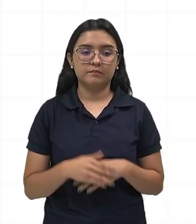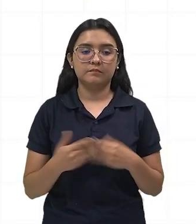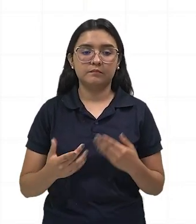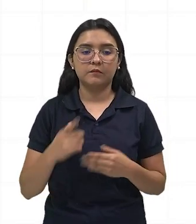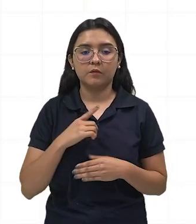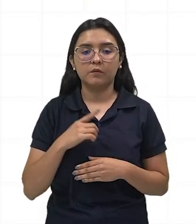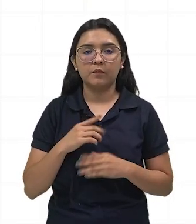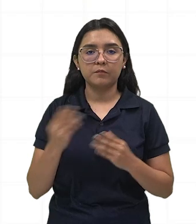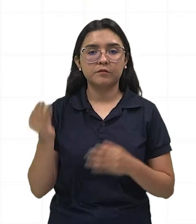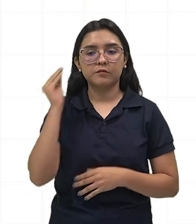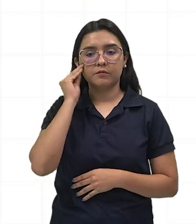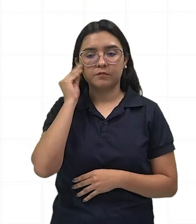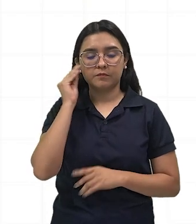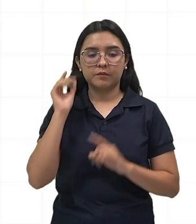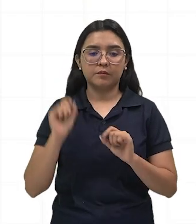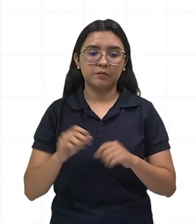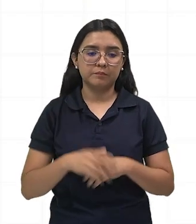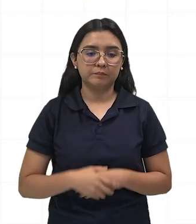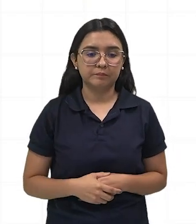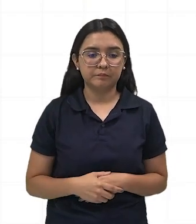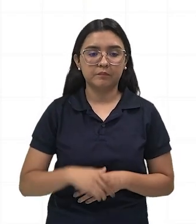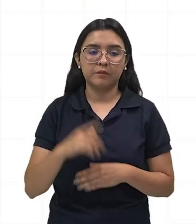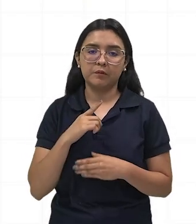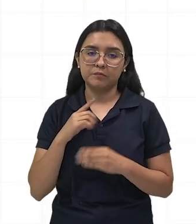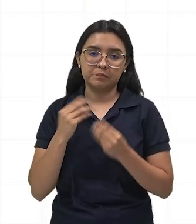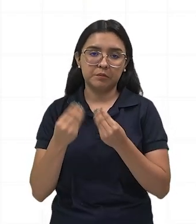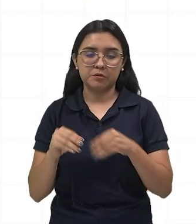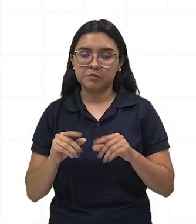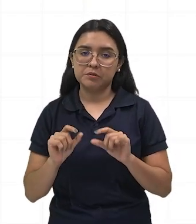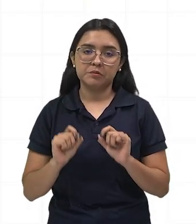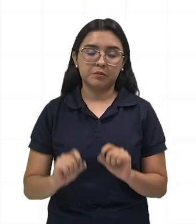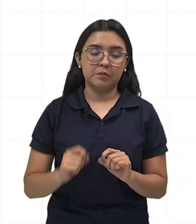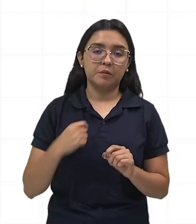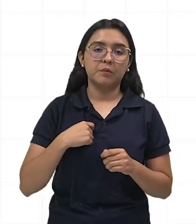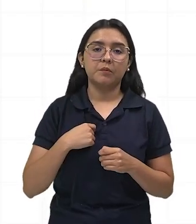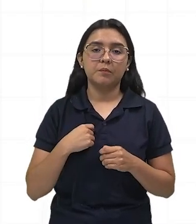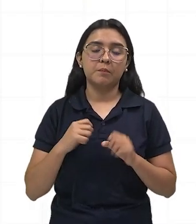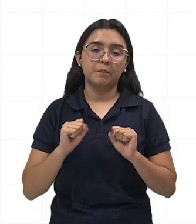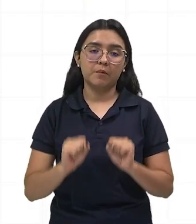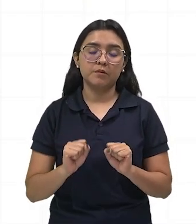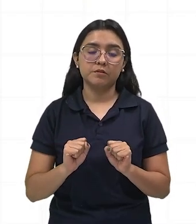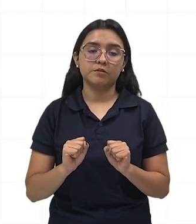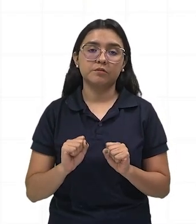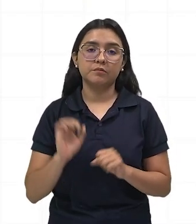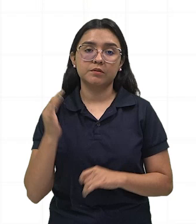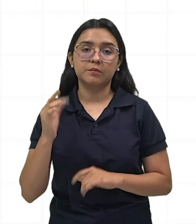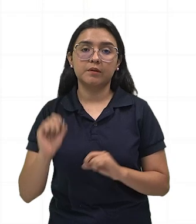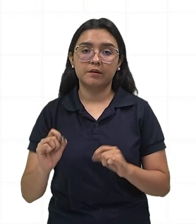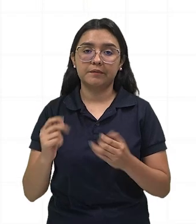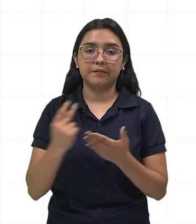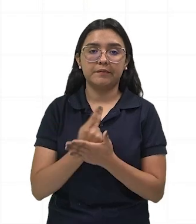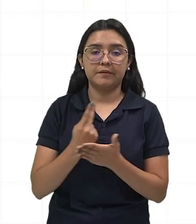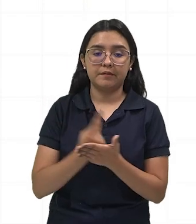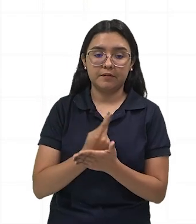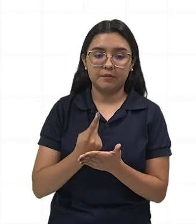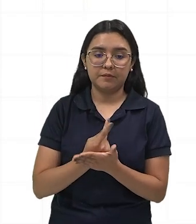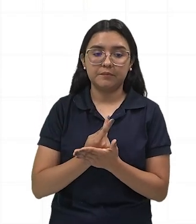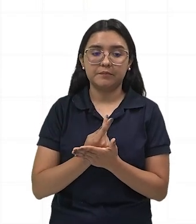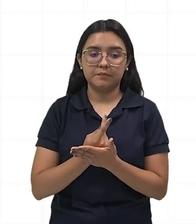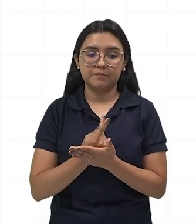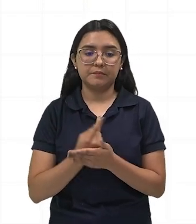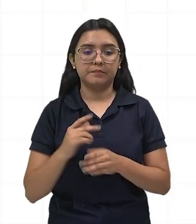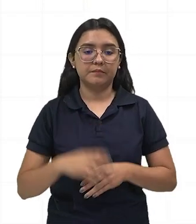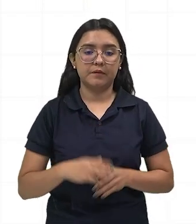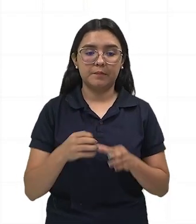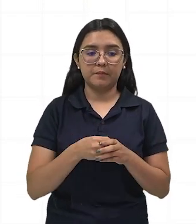são as desvantagens. Há um risco de erro de amostragem, bem o que eu estava comentando, né? E a representatividade